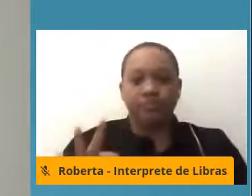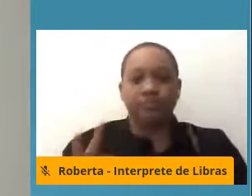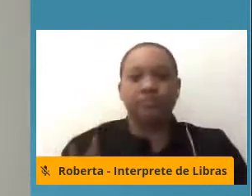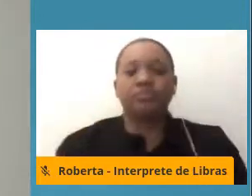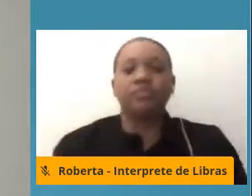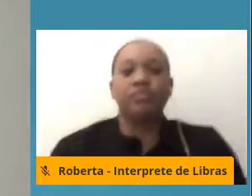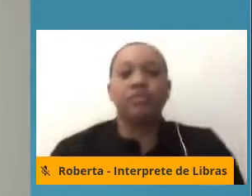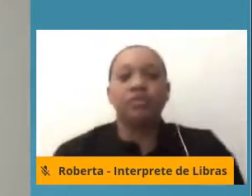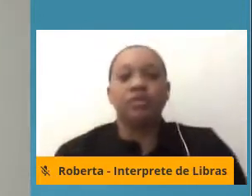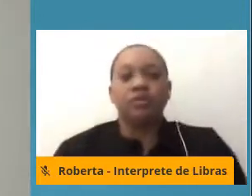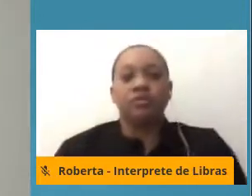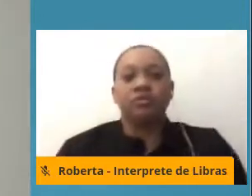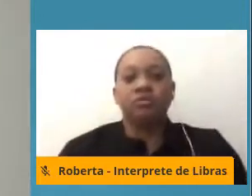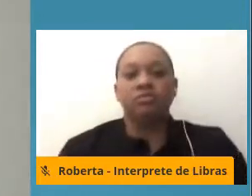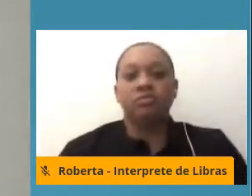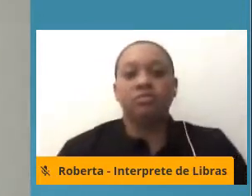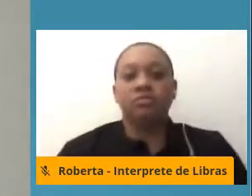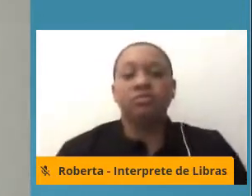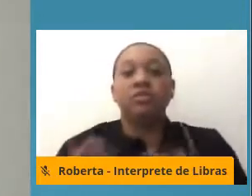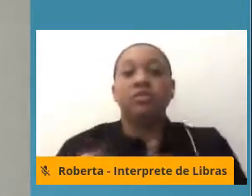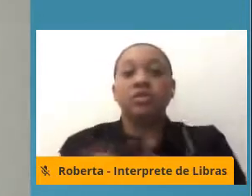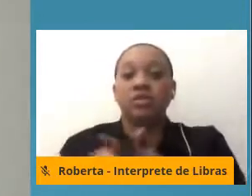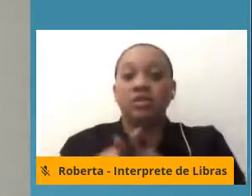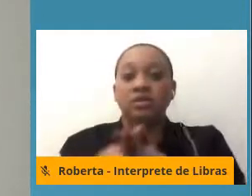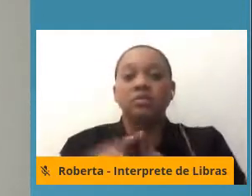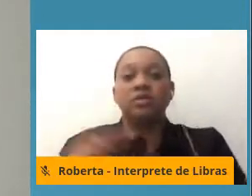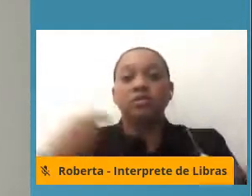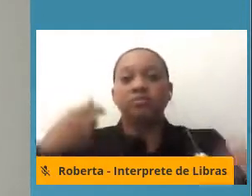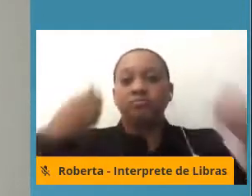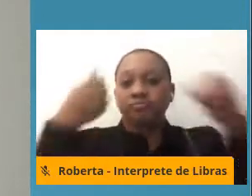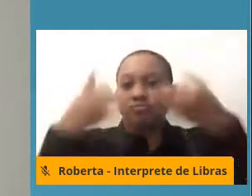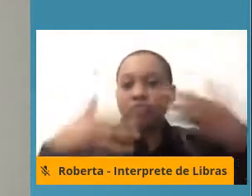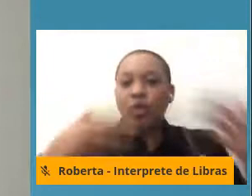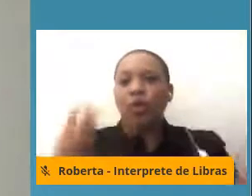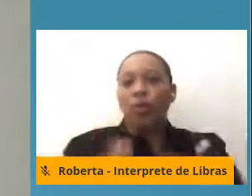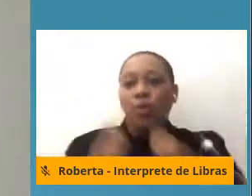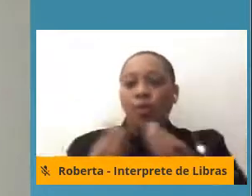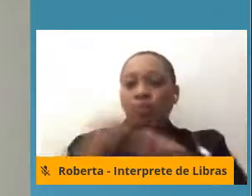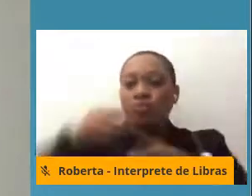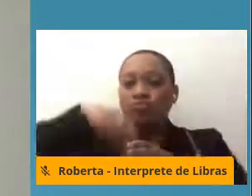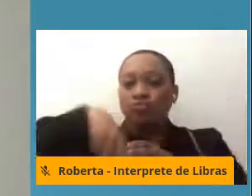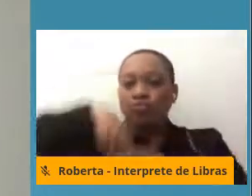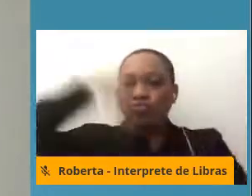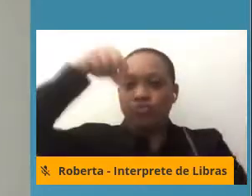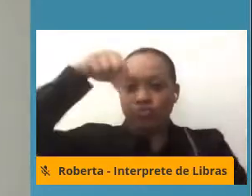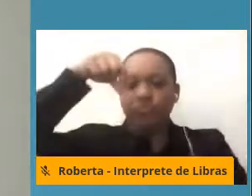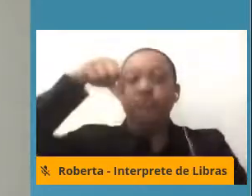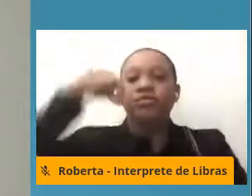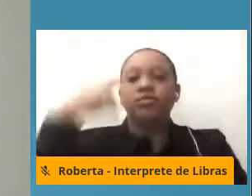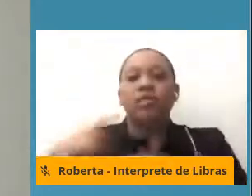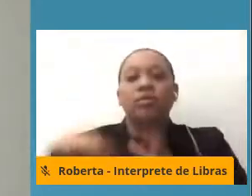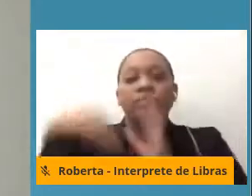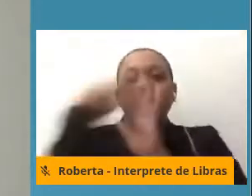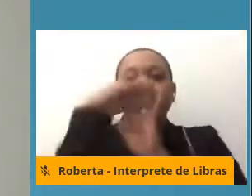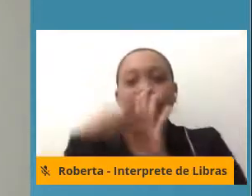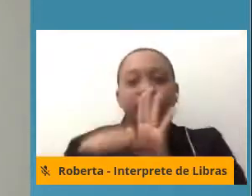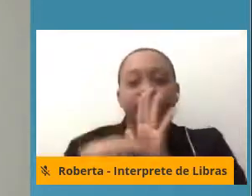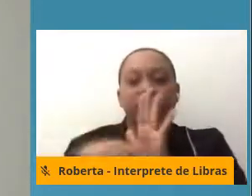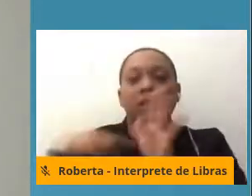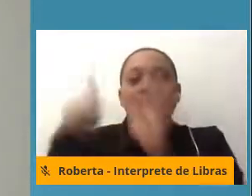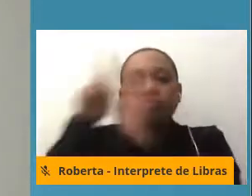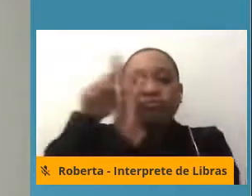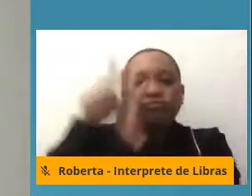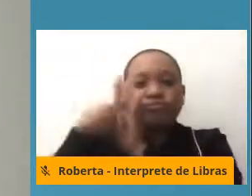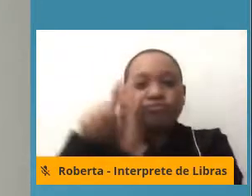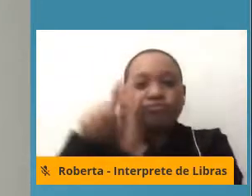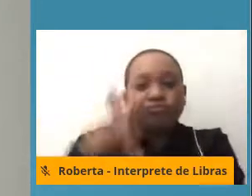certo? Com relação ao sorteio dos brindes, a gente elaborou um formulário, se vocês forem aqui embaixo na descrição do